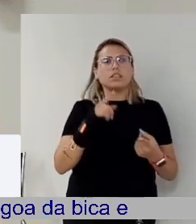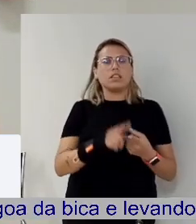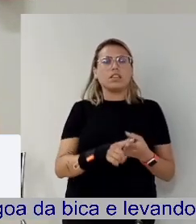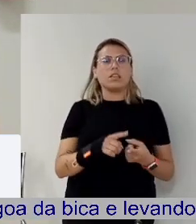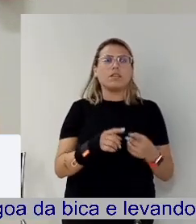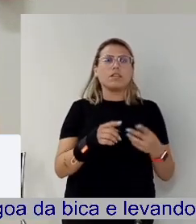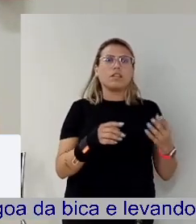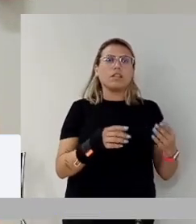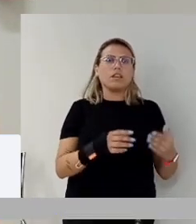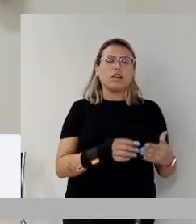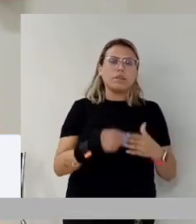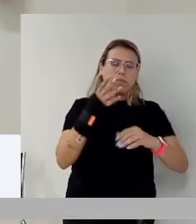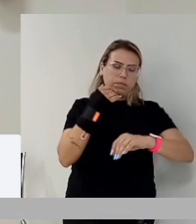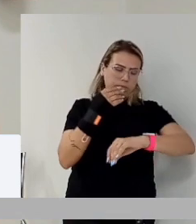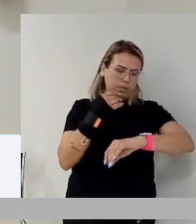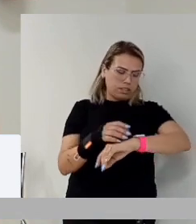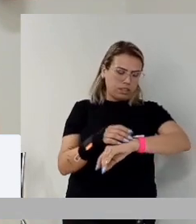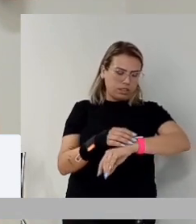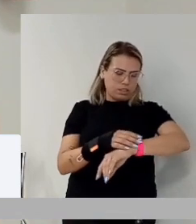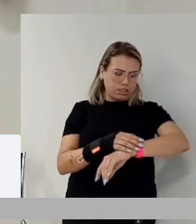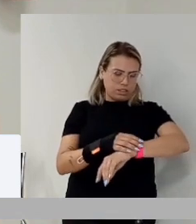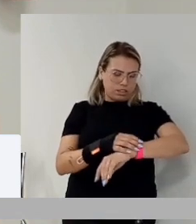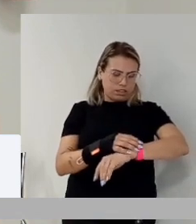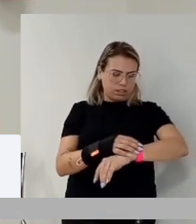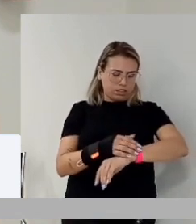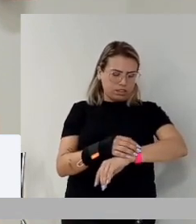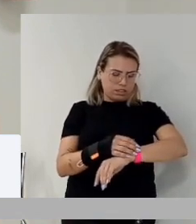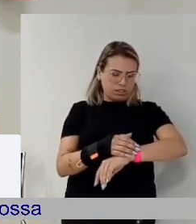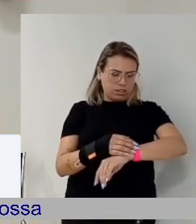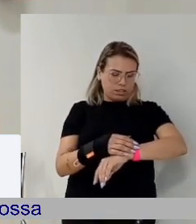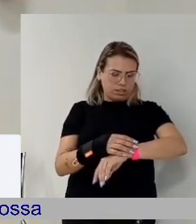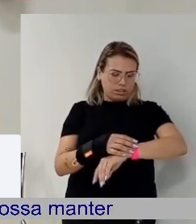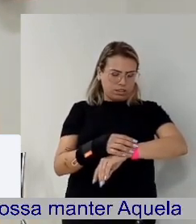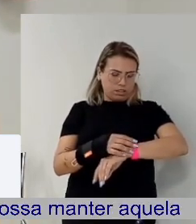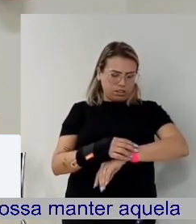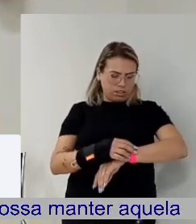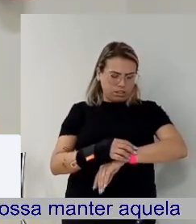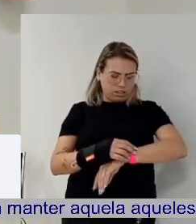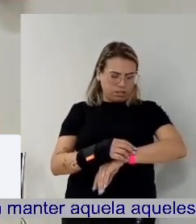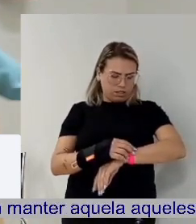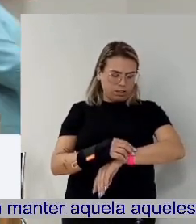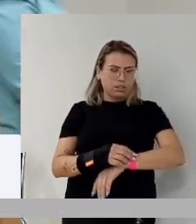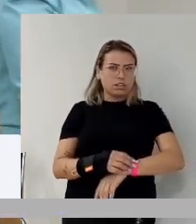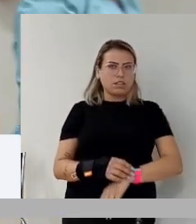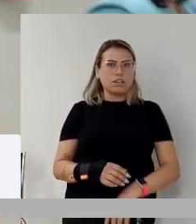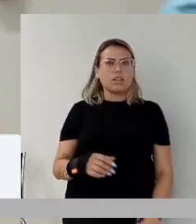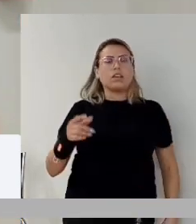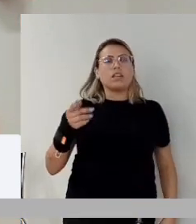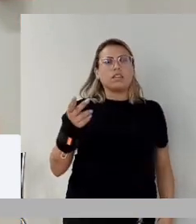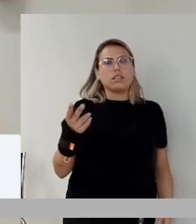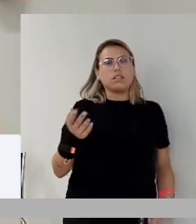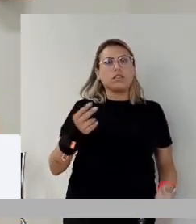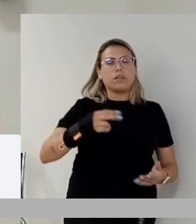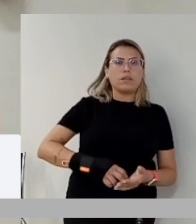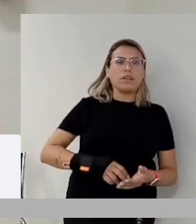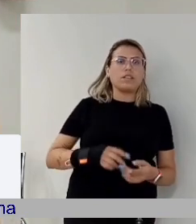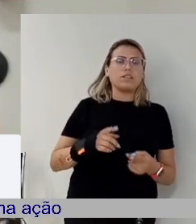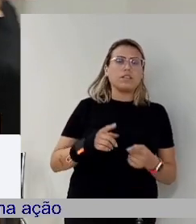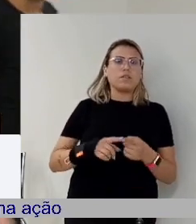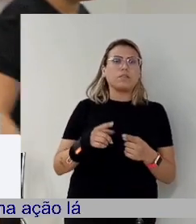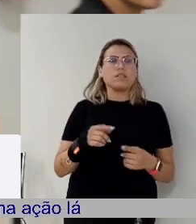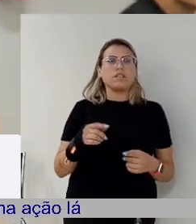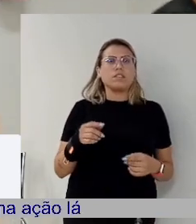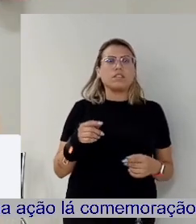levando merenda né até para que possa manter aquela aqueles estudantes em pé e vamos fazer mais uma ação lá